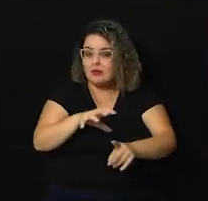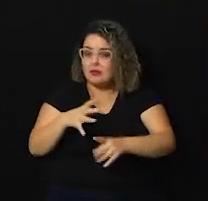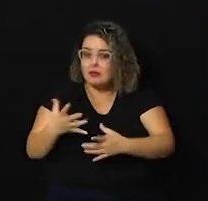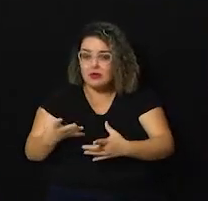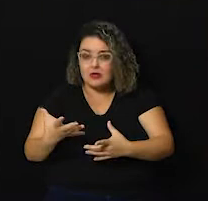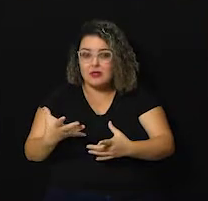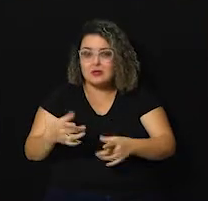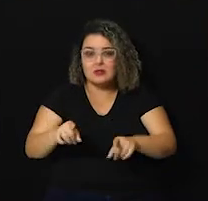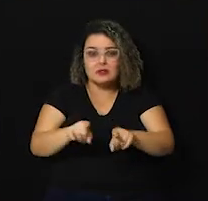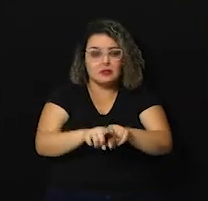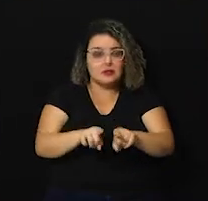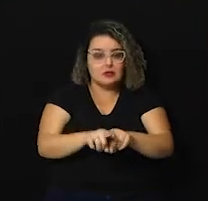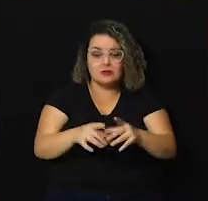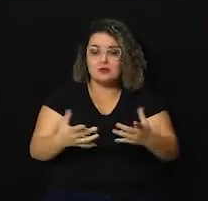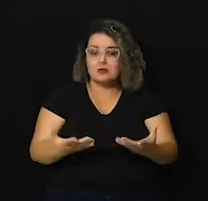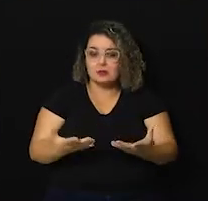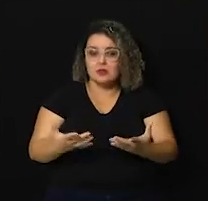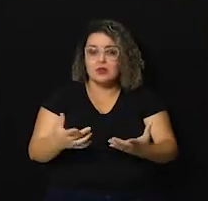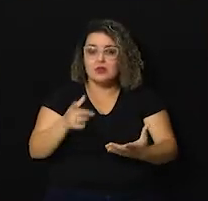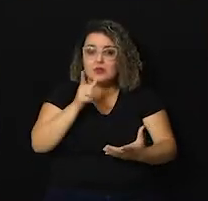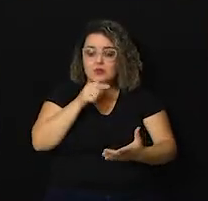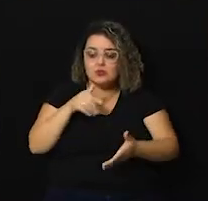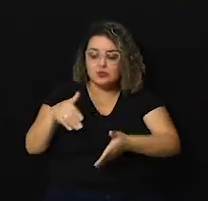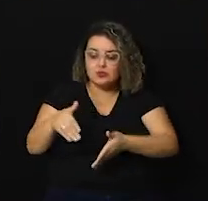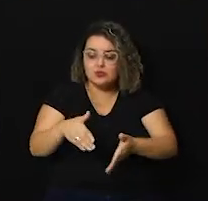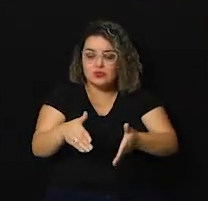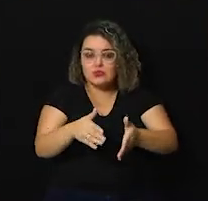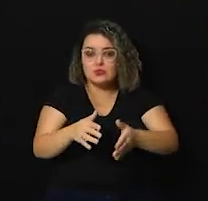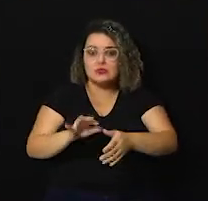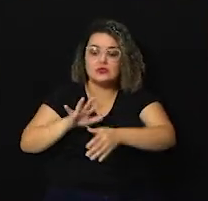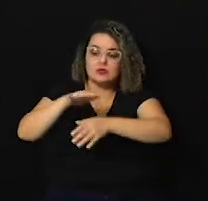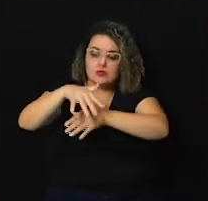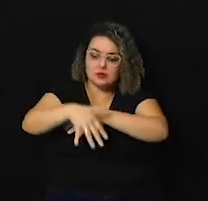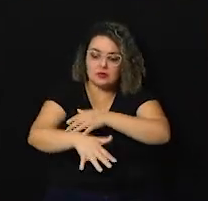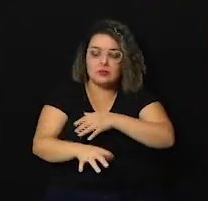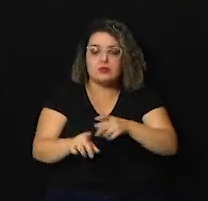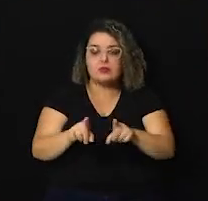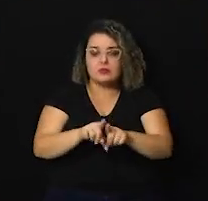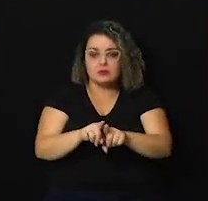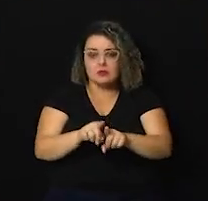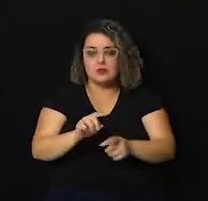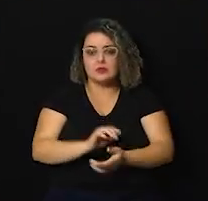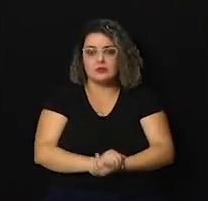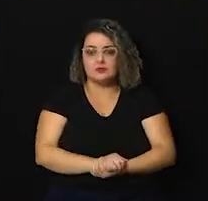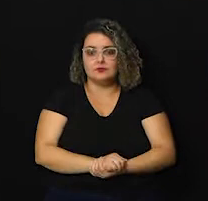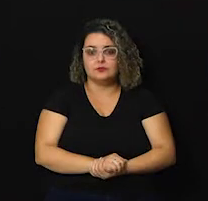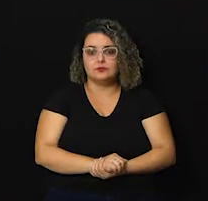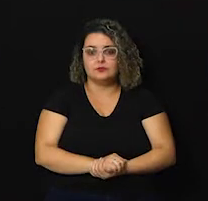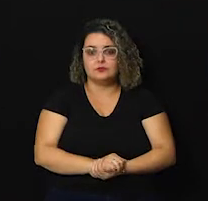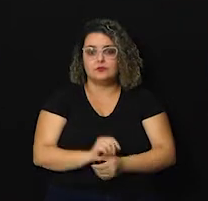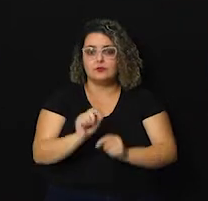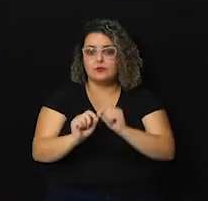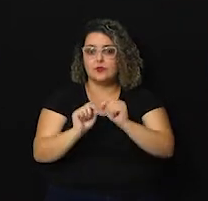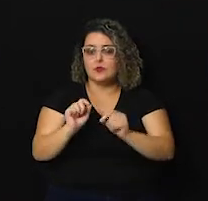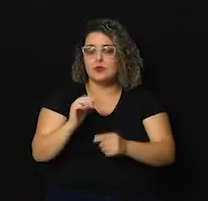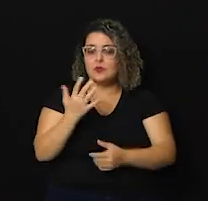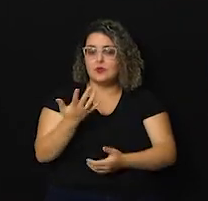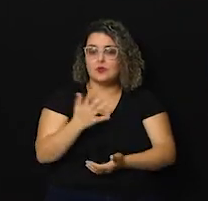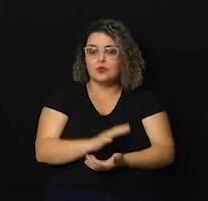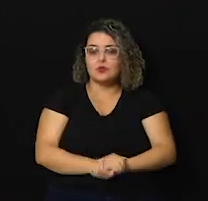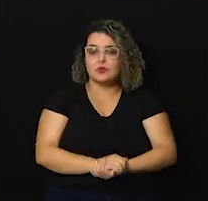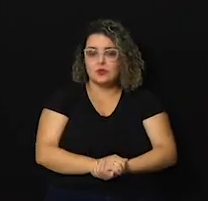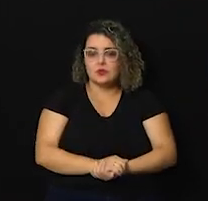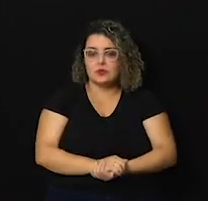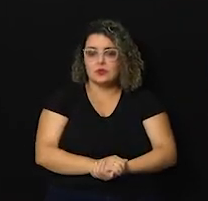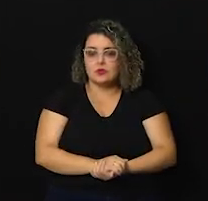destruição das nascentes por meio de aluvião. E o que tem acontecido em vários lugares